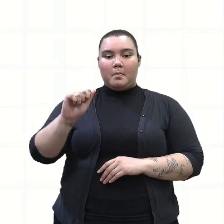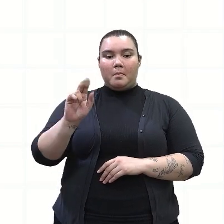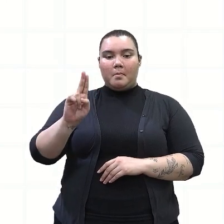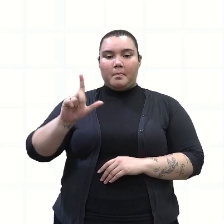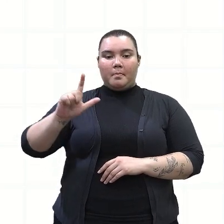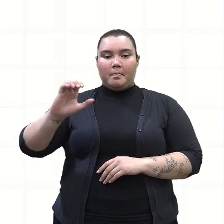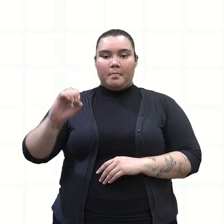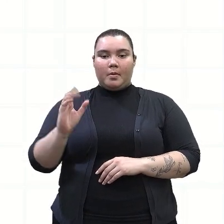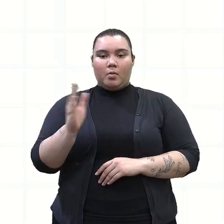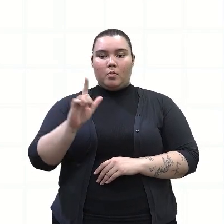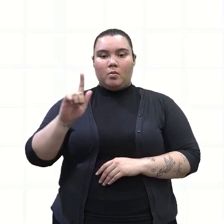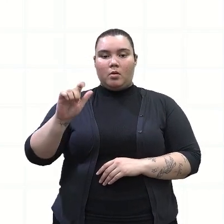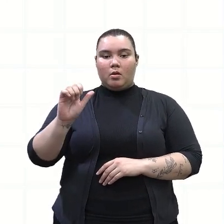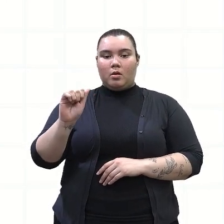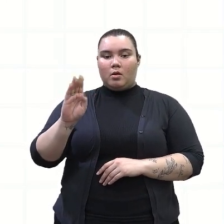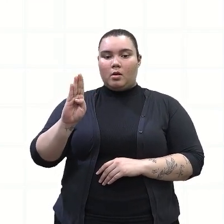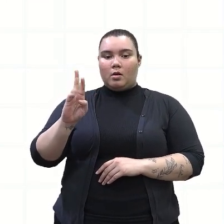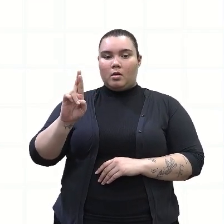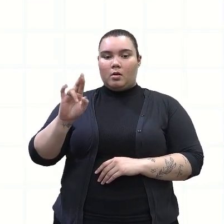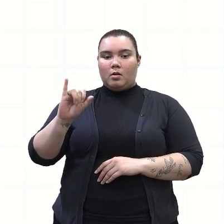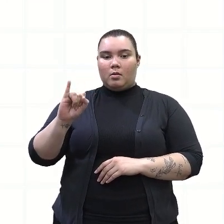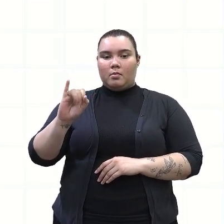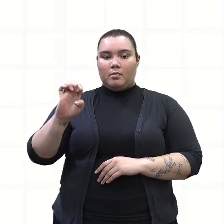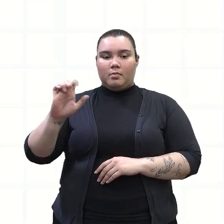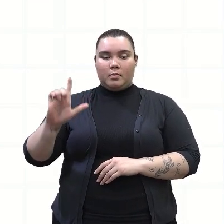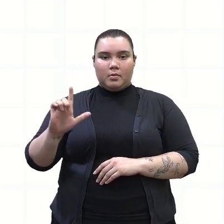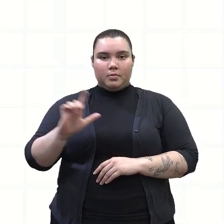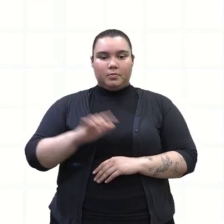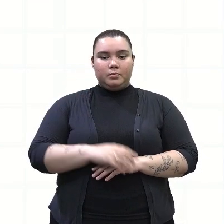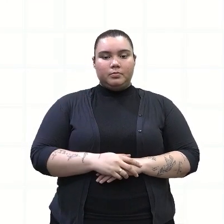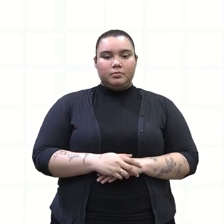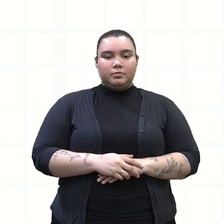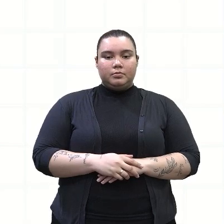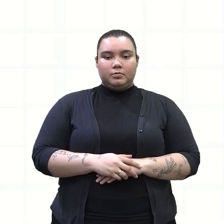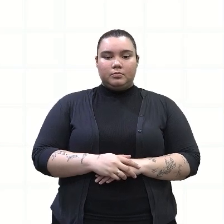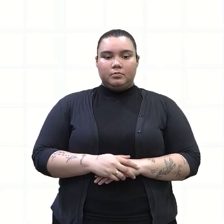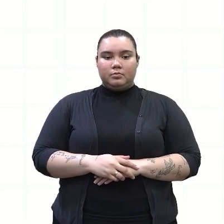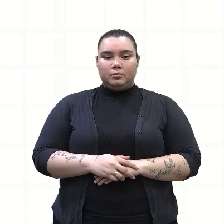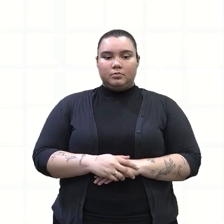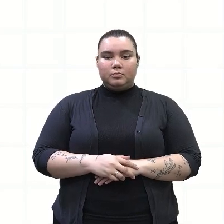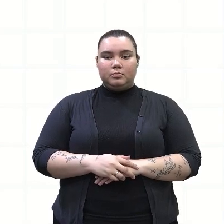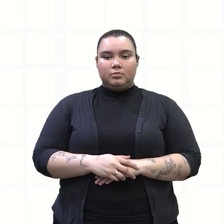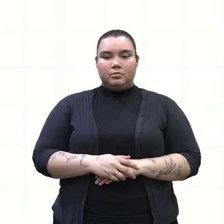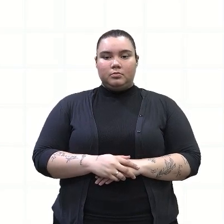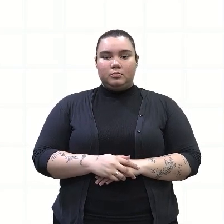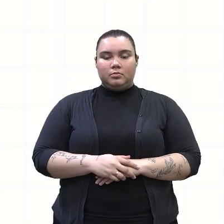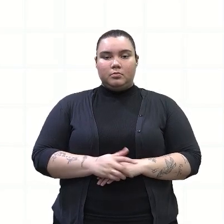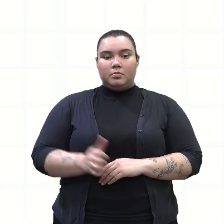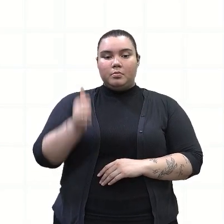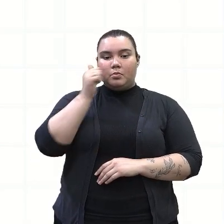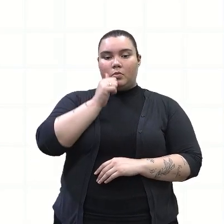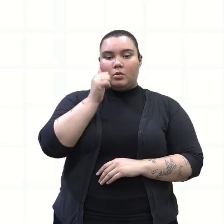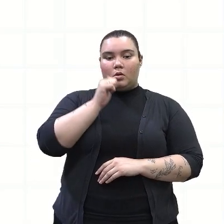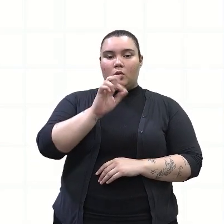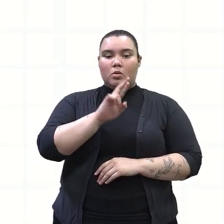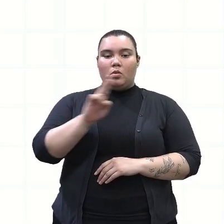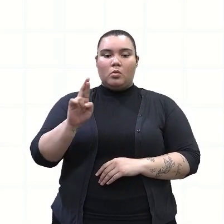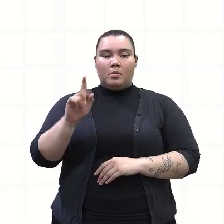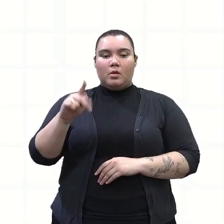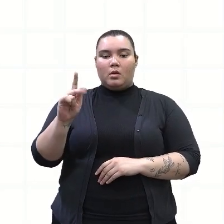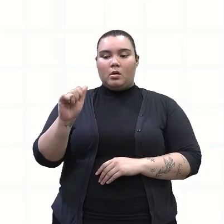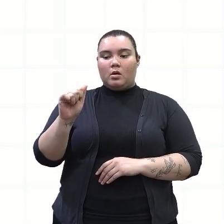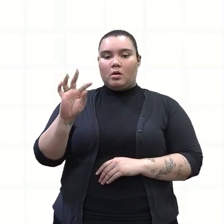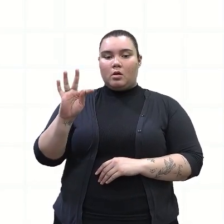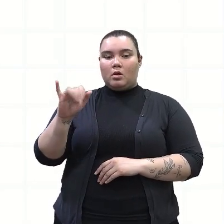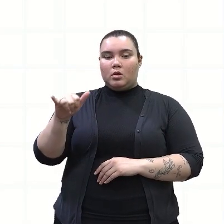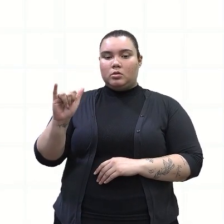certo? And Catiúcia Li Oshino. E aí, entre parênteses, Brasil.